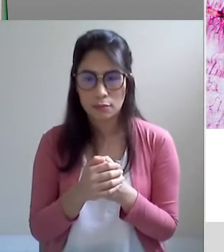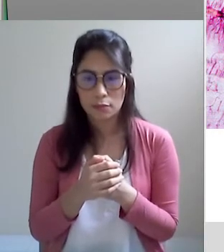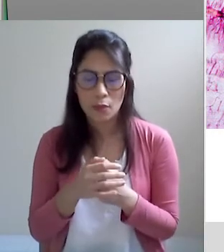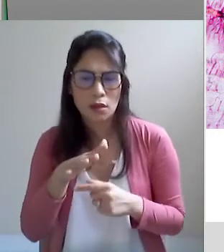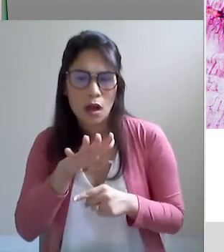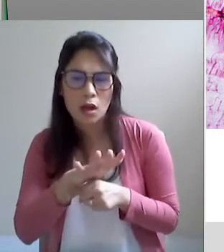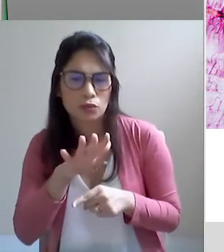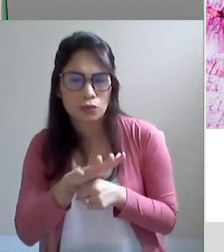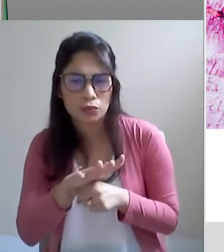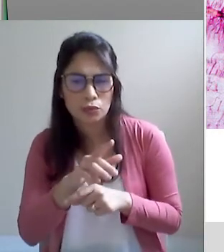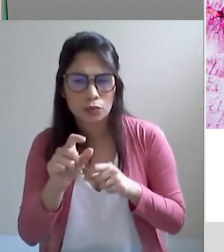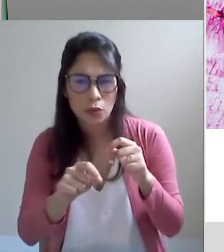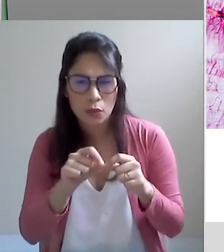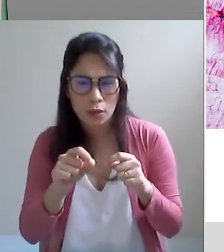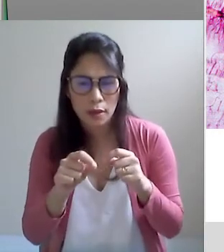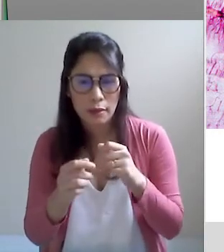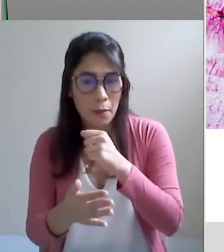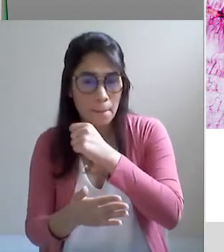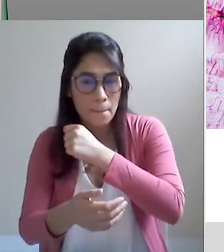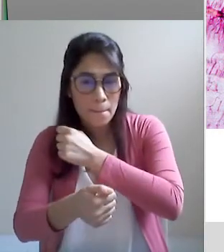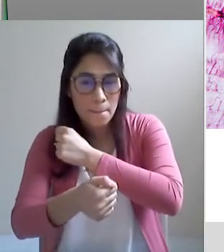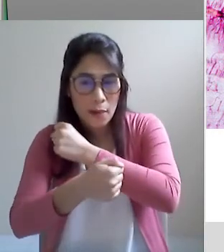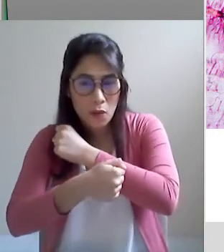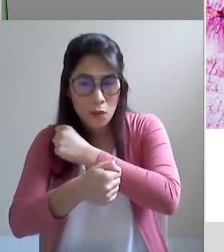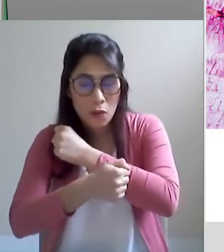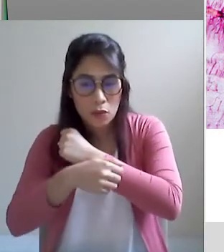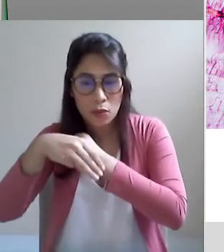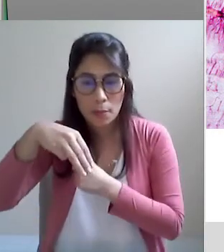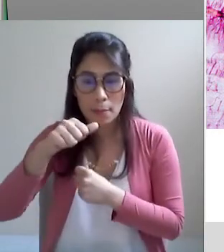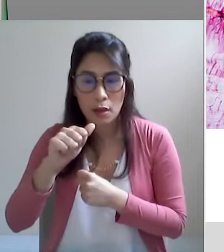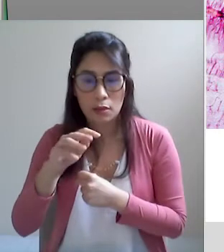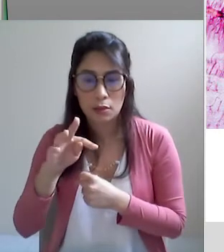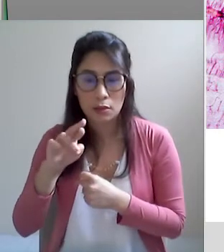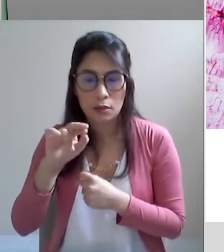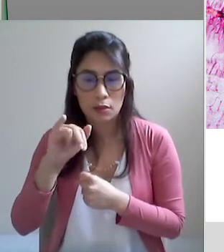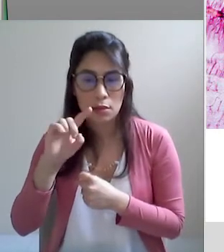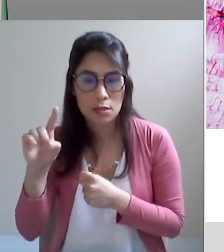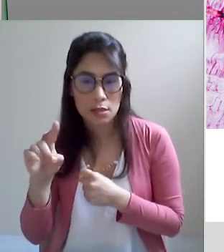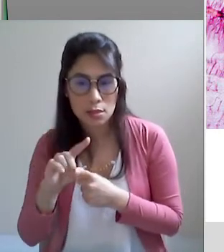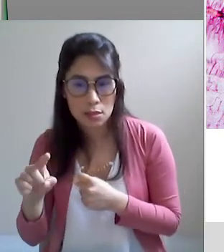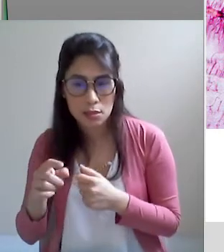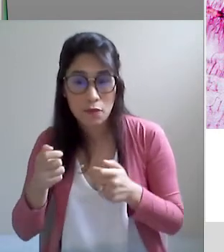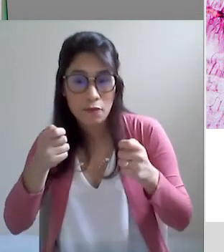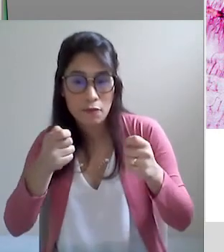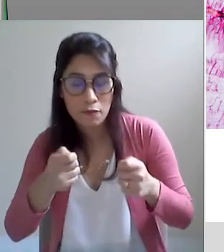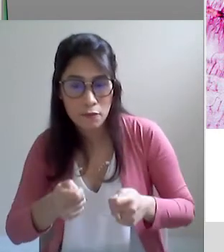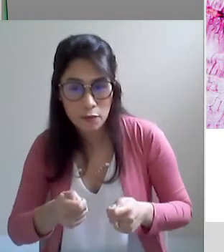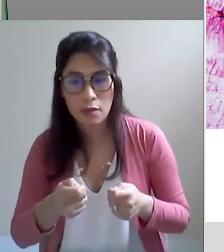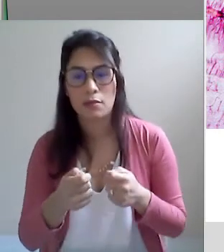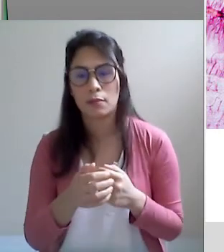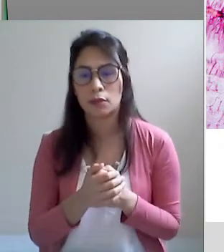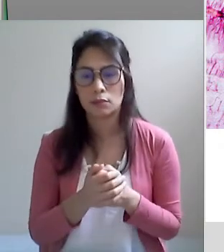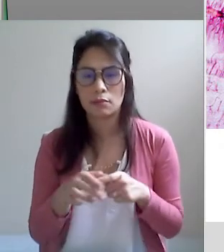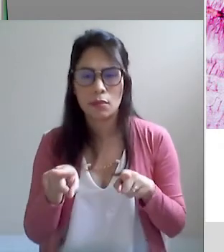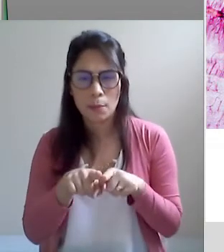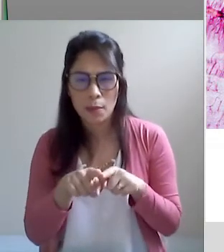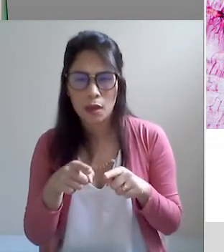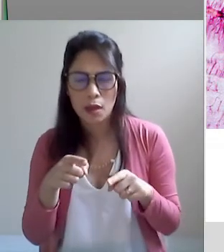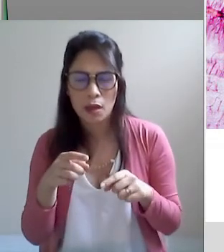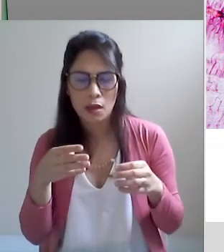célula responsável pela manutenção da integridade da matriz. Responde ao estilo